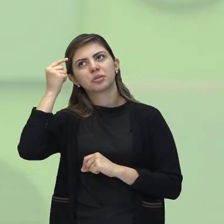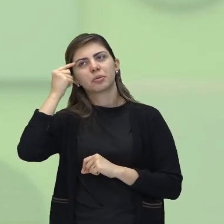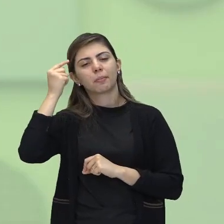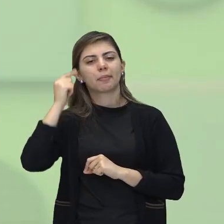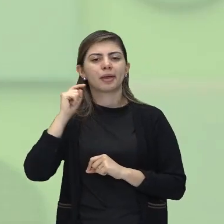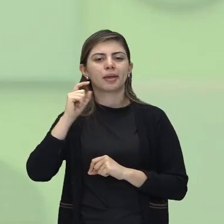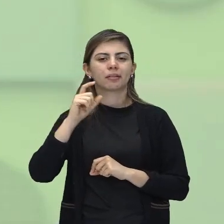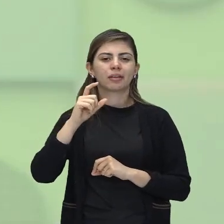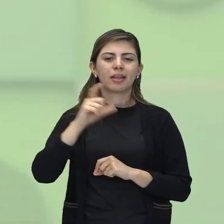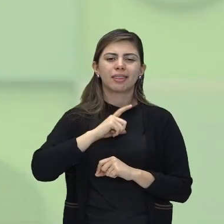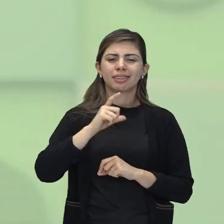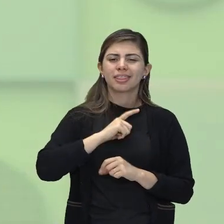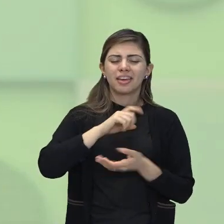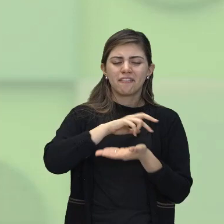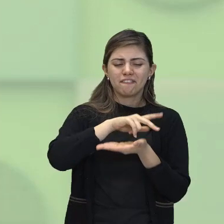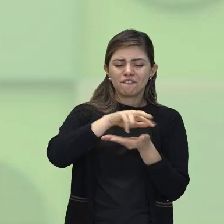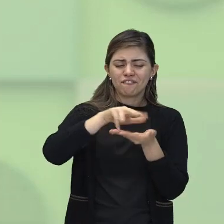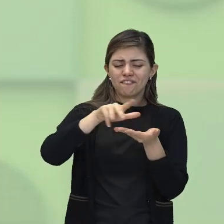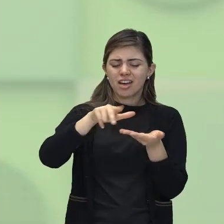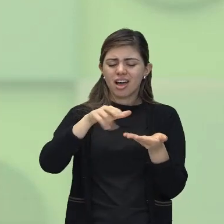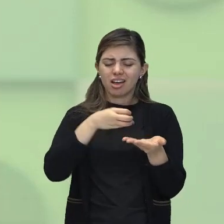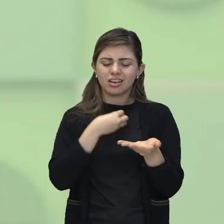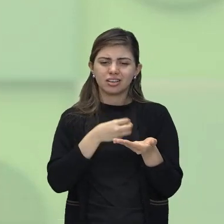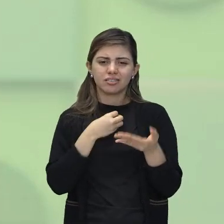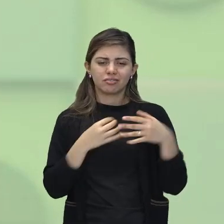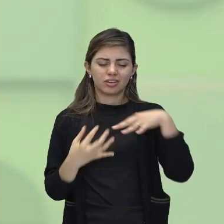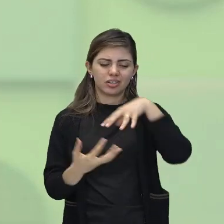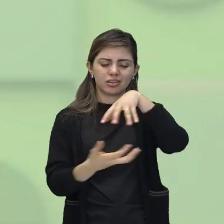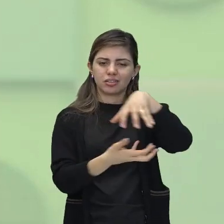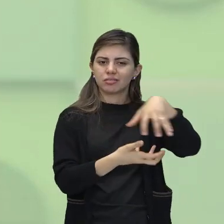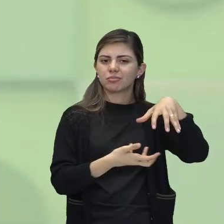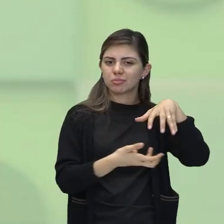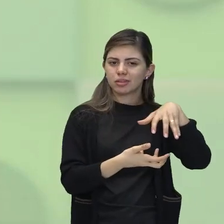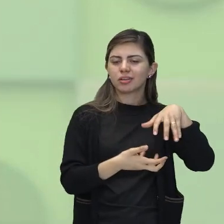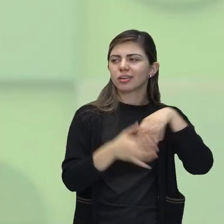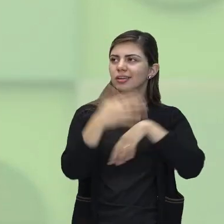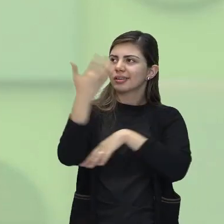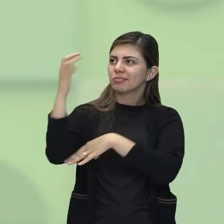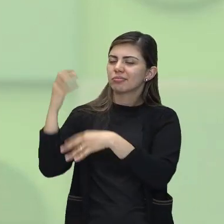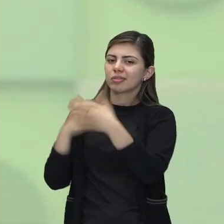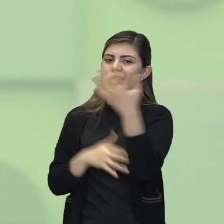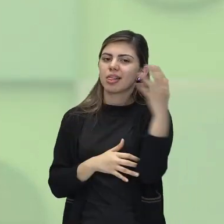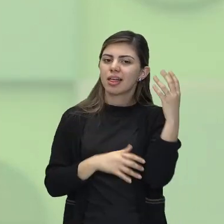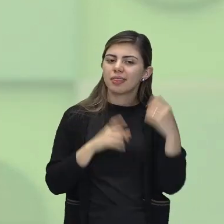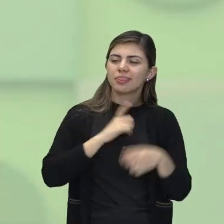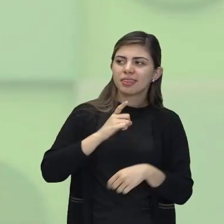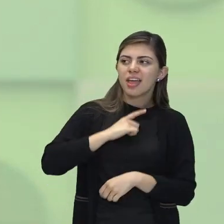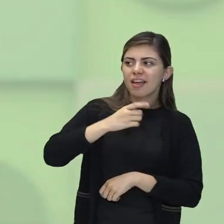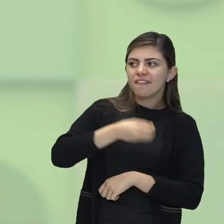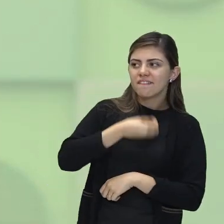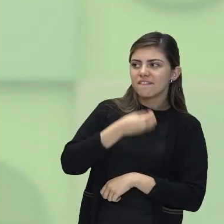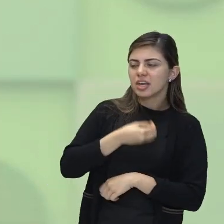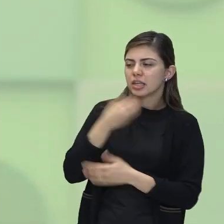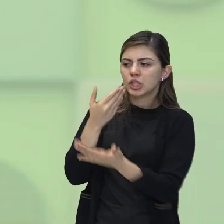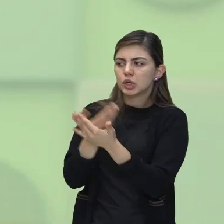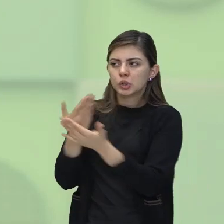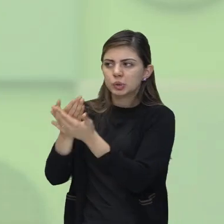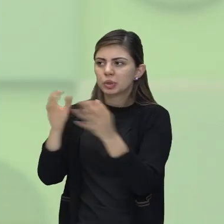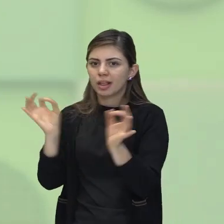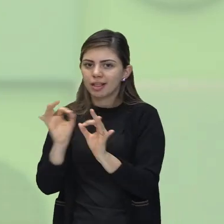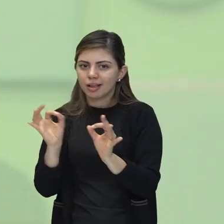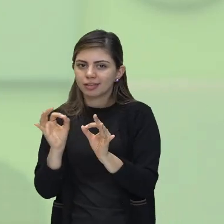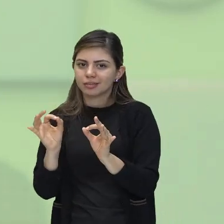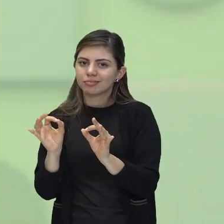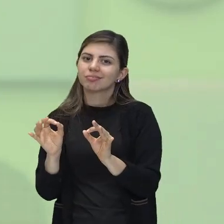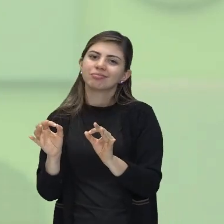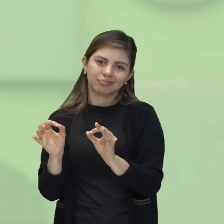monte dos vários seres vivos que existem na natureza estão ali, né, sem ter estudos, e aí